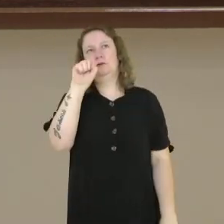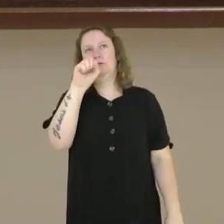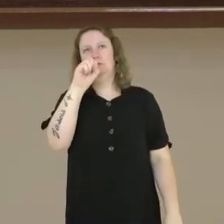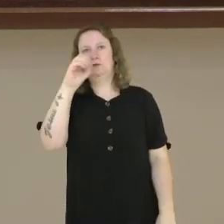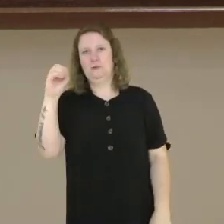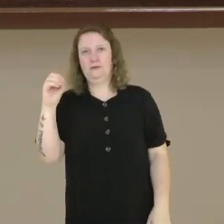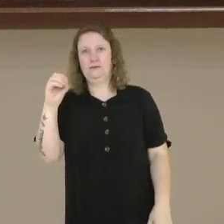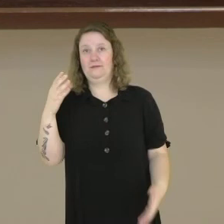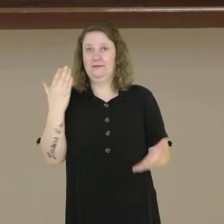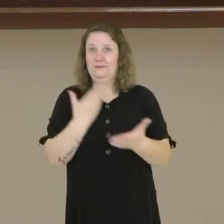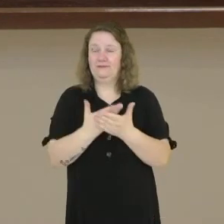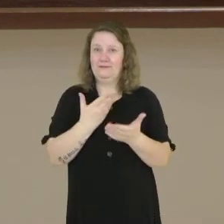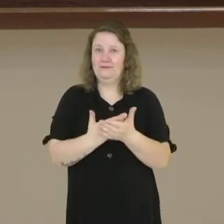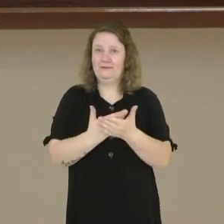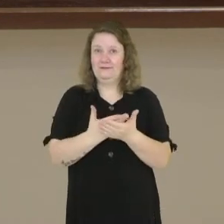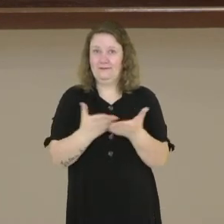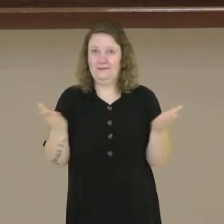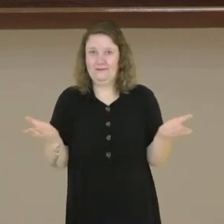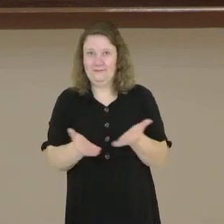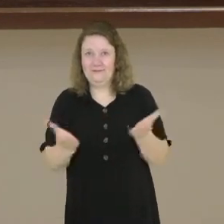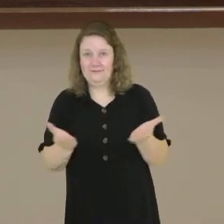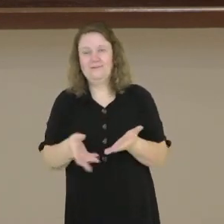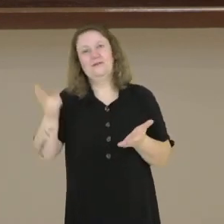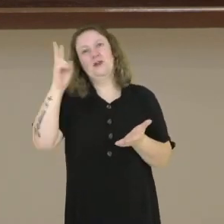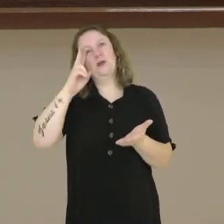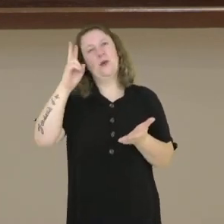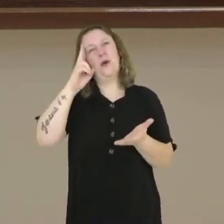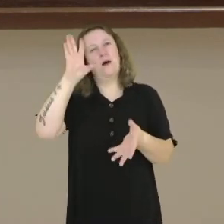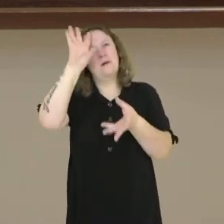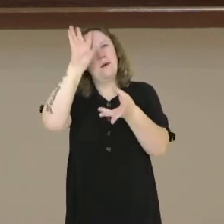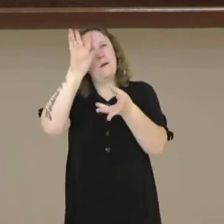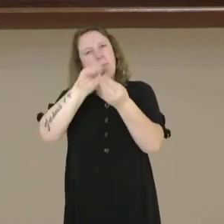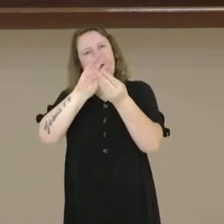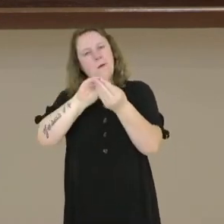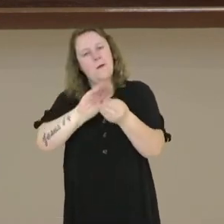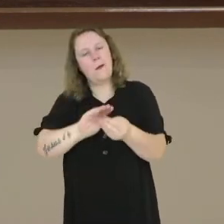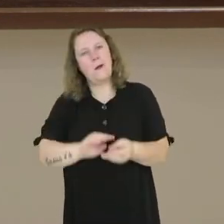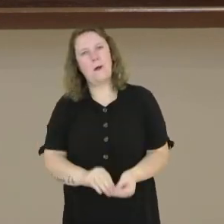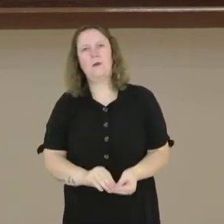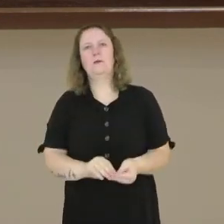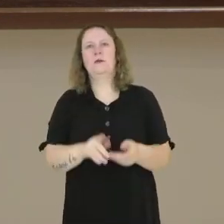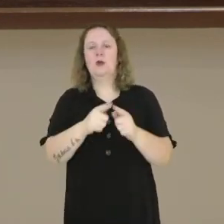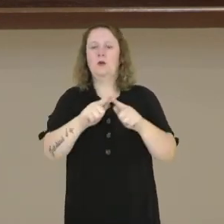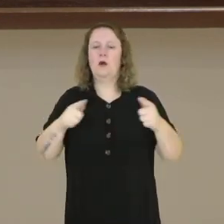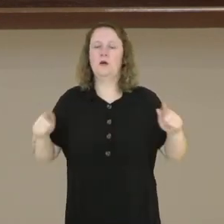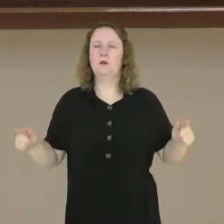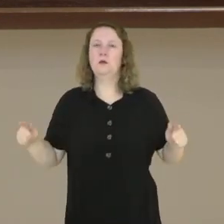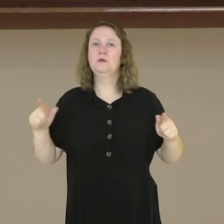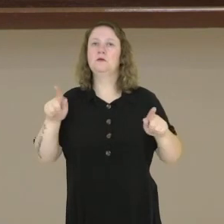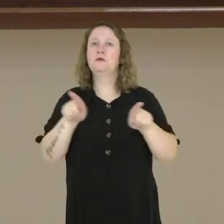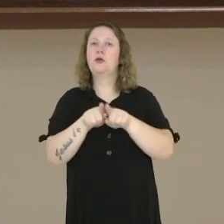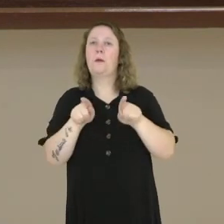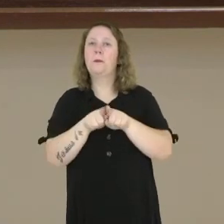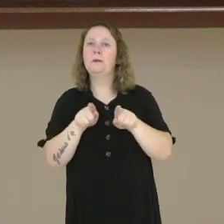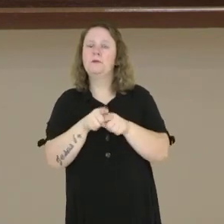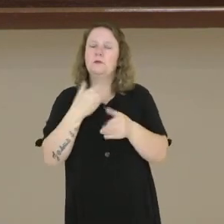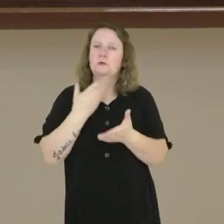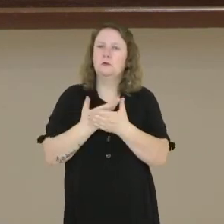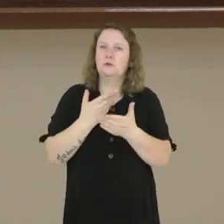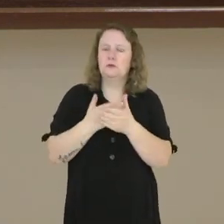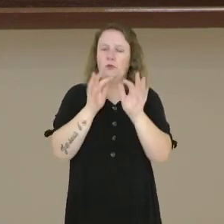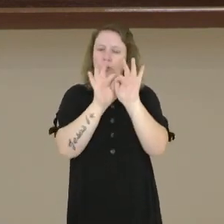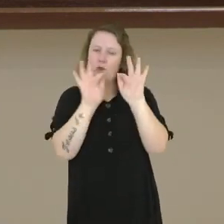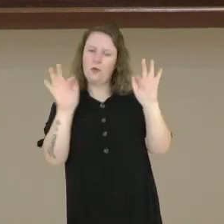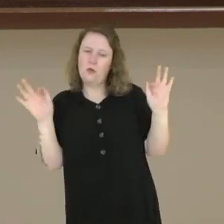aula de hoje, nós relembramos algumas classes gramaticais com valor de substantivo, bem como estudamos as orações